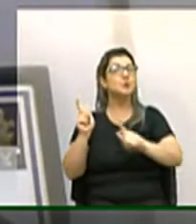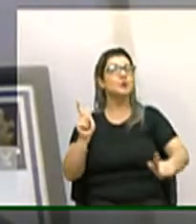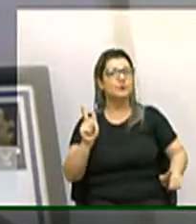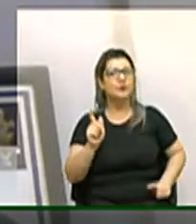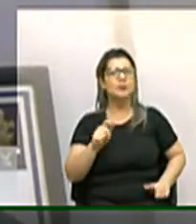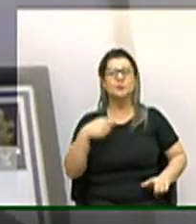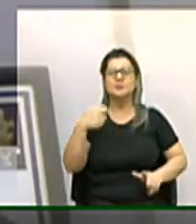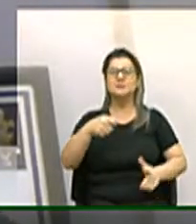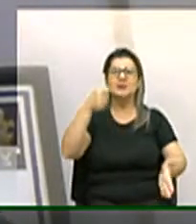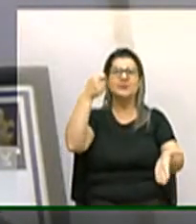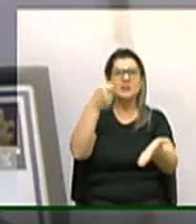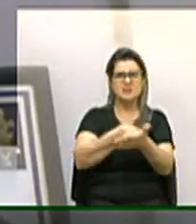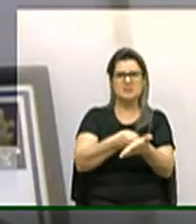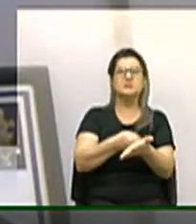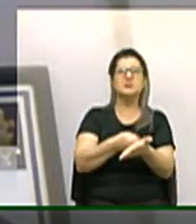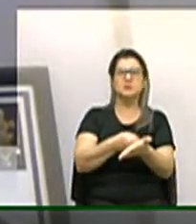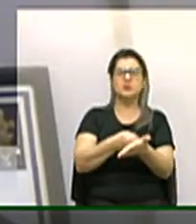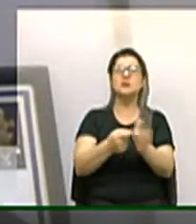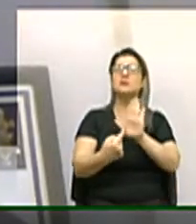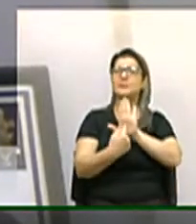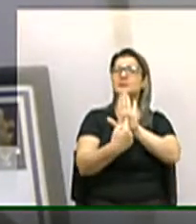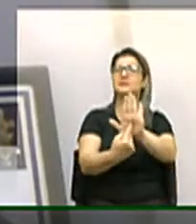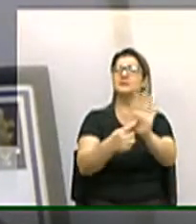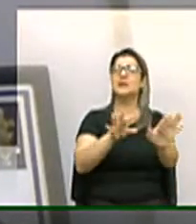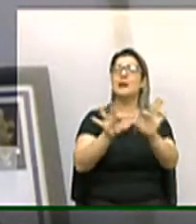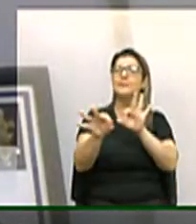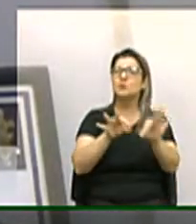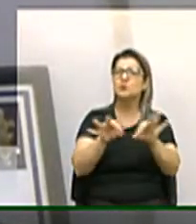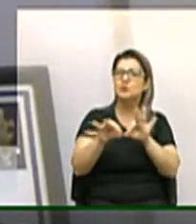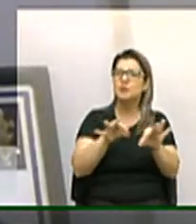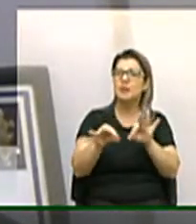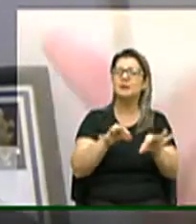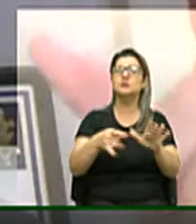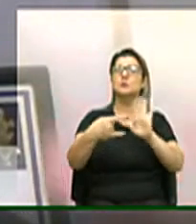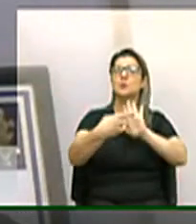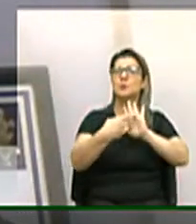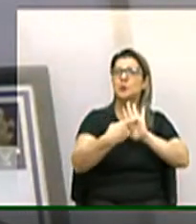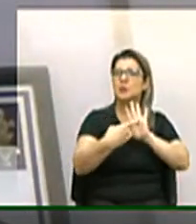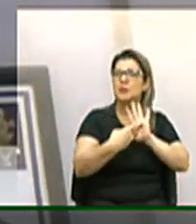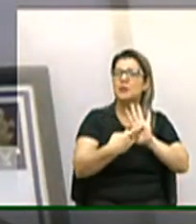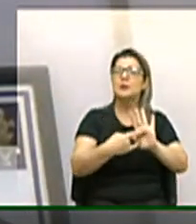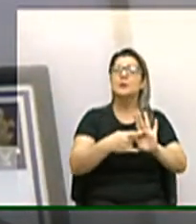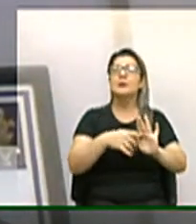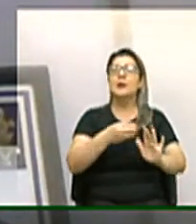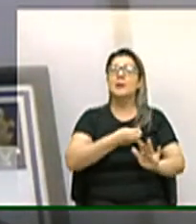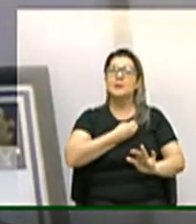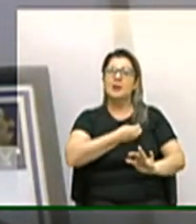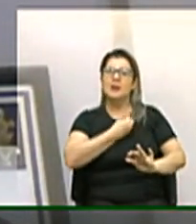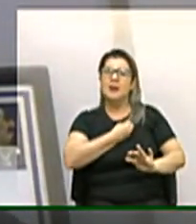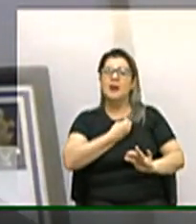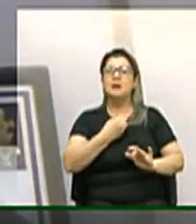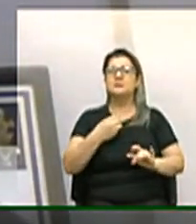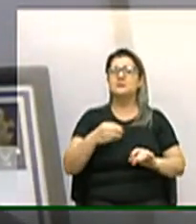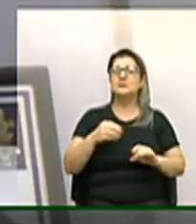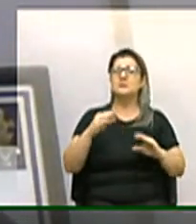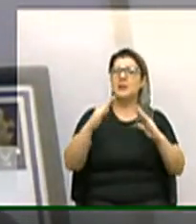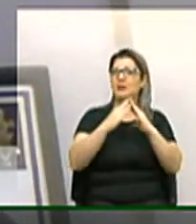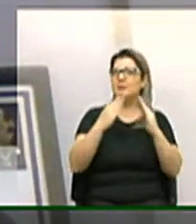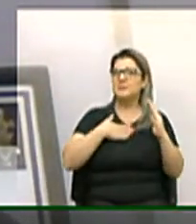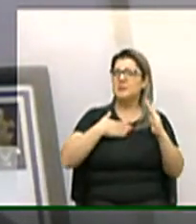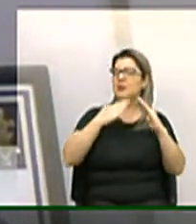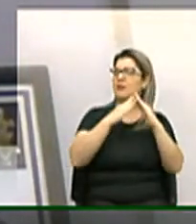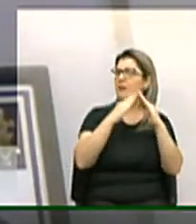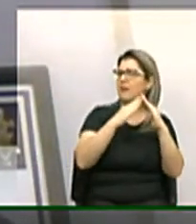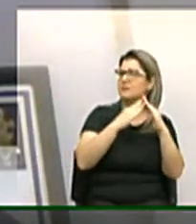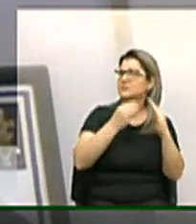Minha Casa Minha Vida e apresentando projetos para o programa Minha Casa Minha Vida. Que saudades do tempo que nós tínhamos um governo como o do